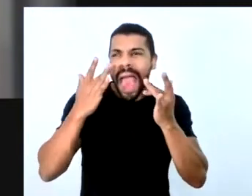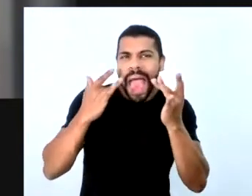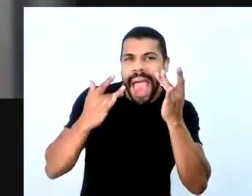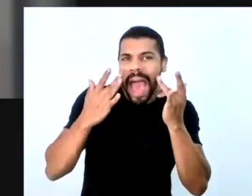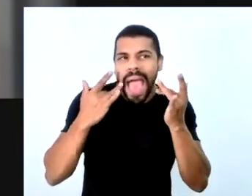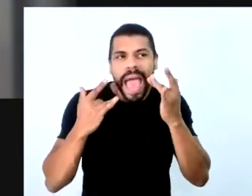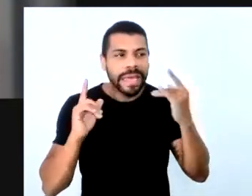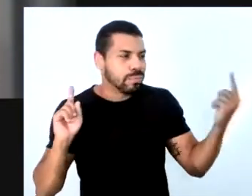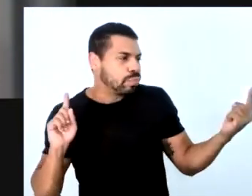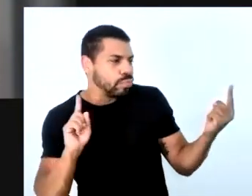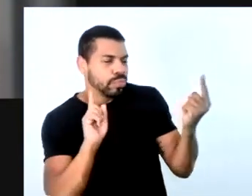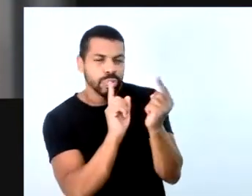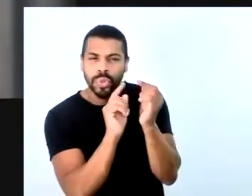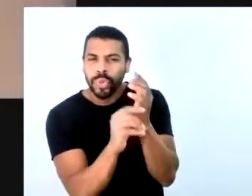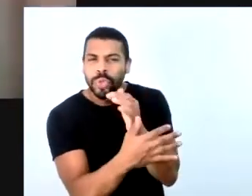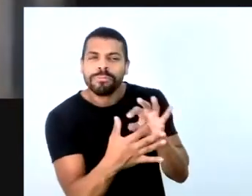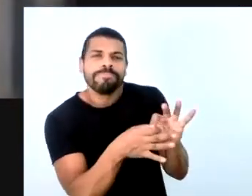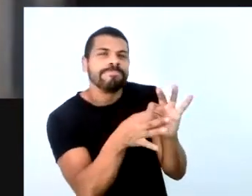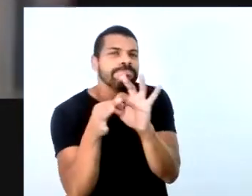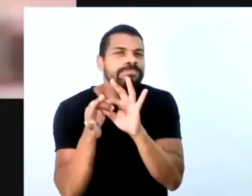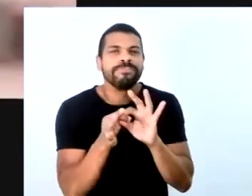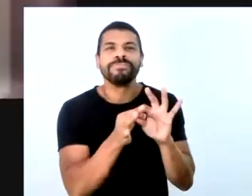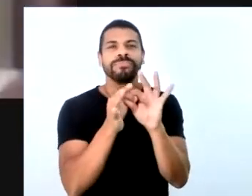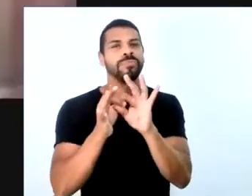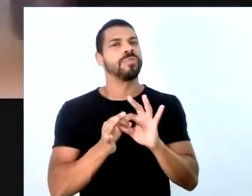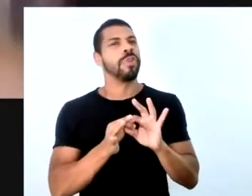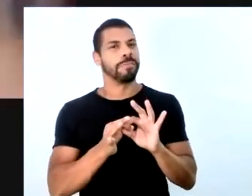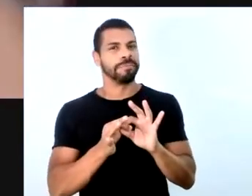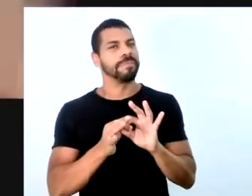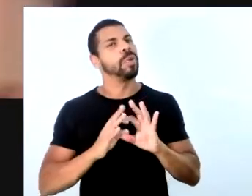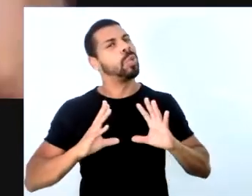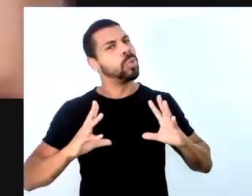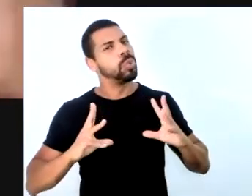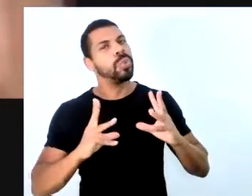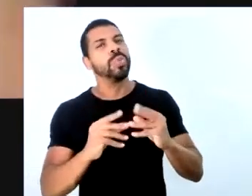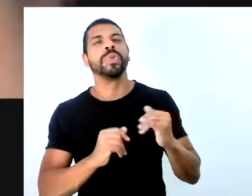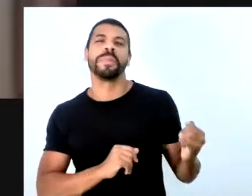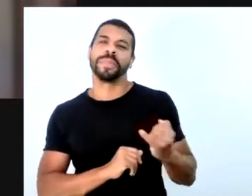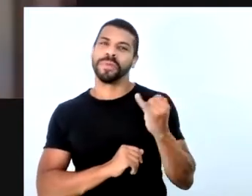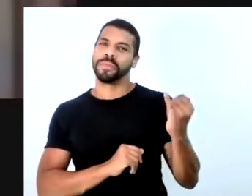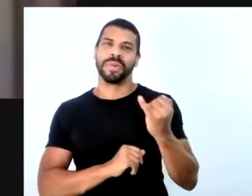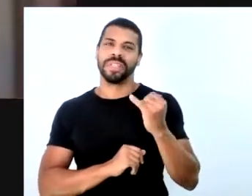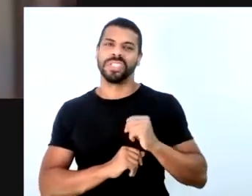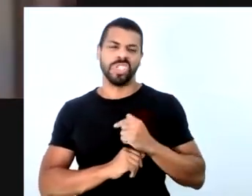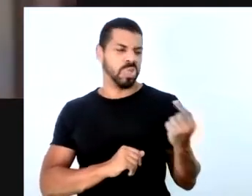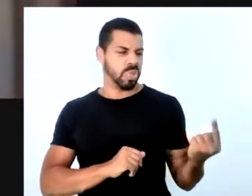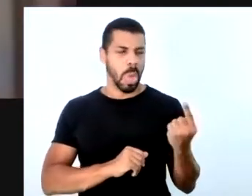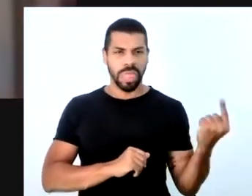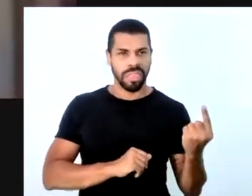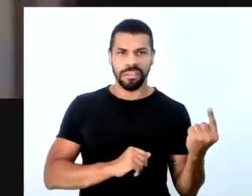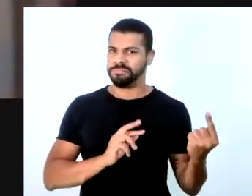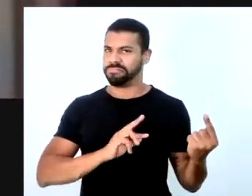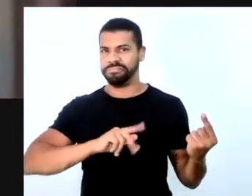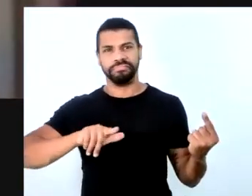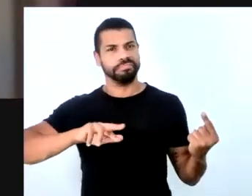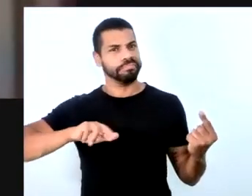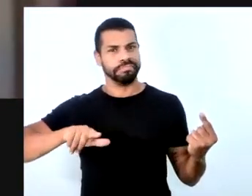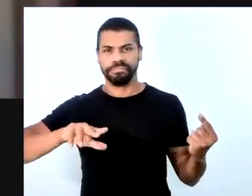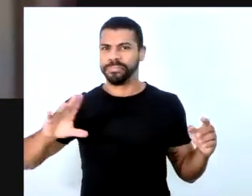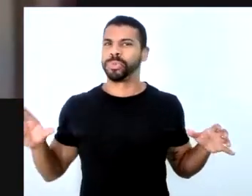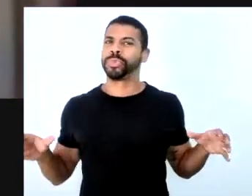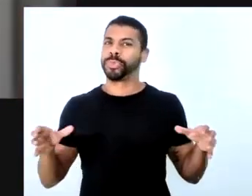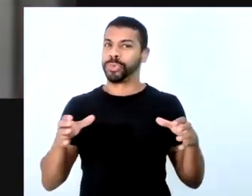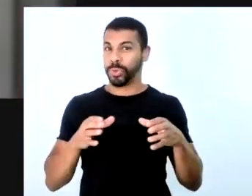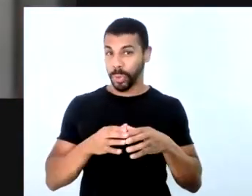porque a encenação, você saber que tudo depende um do outro, que é um processo coletivo, sabe? Que tudo é um processo coletivo, que não